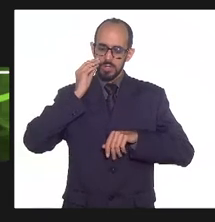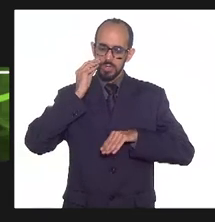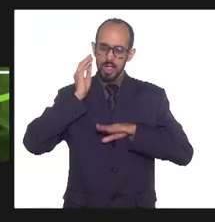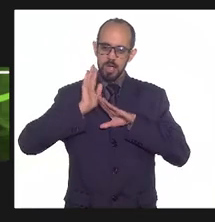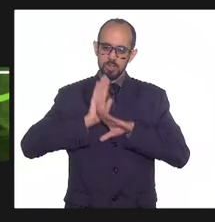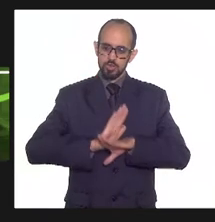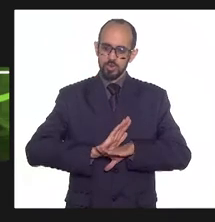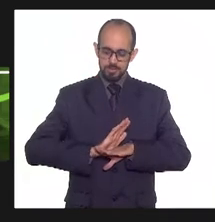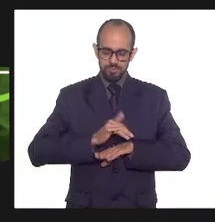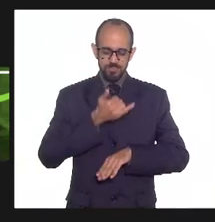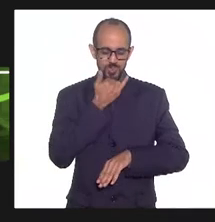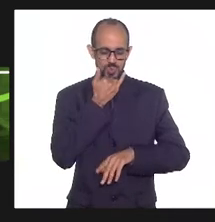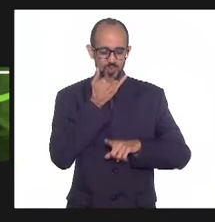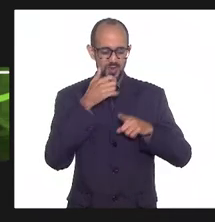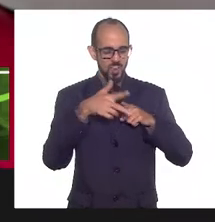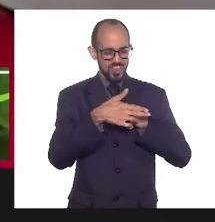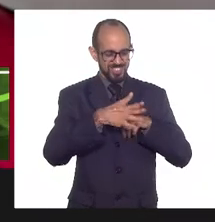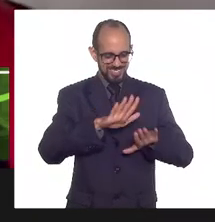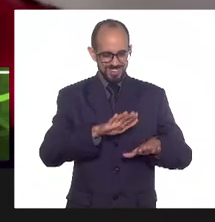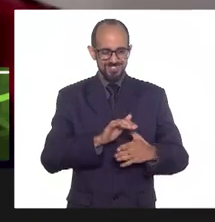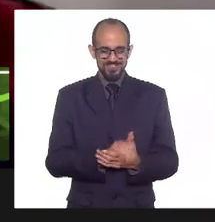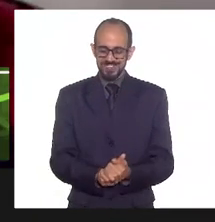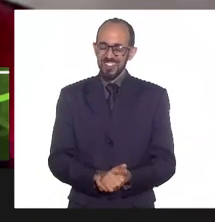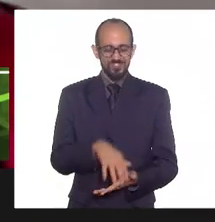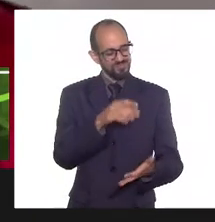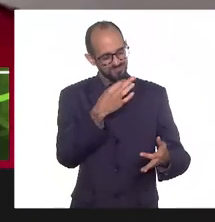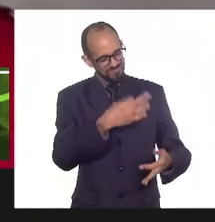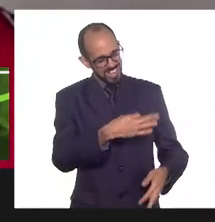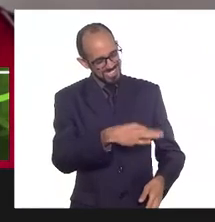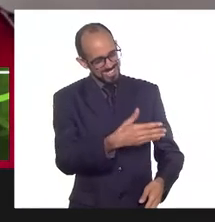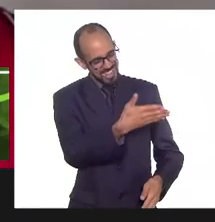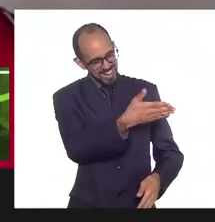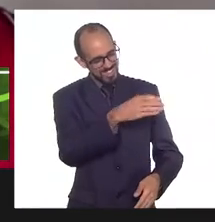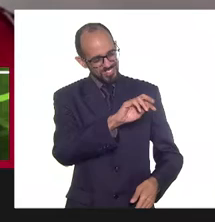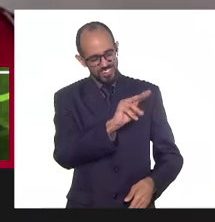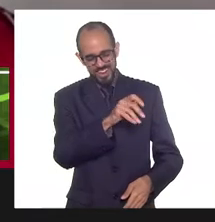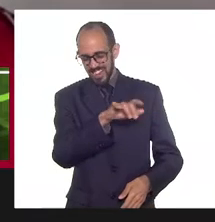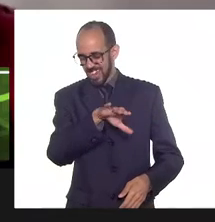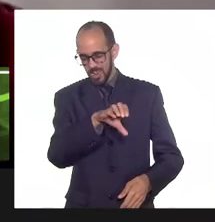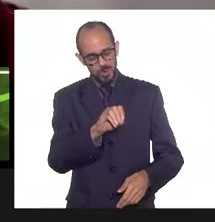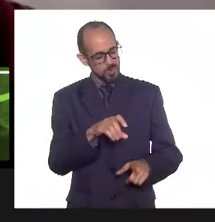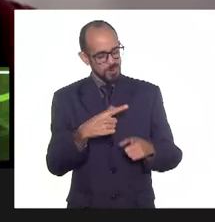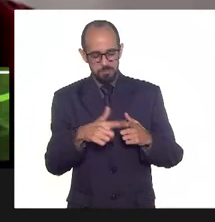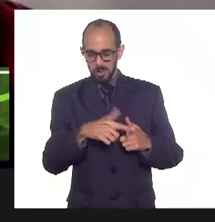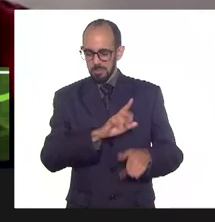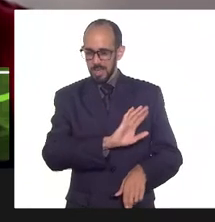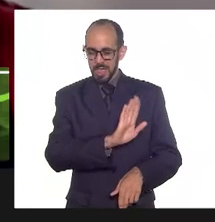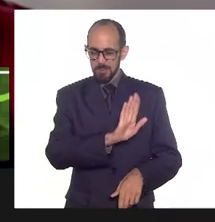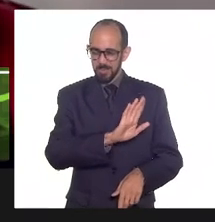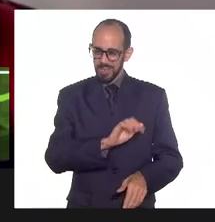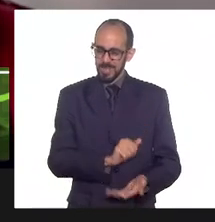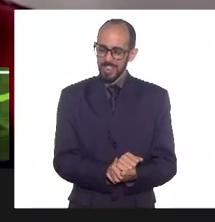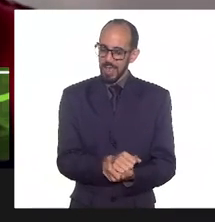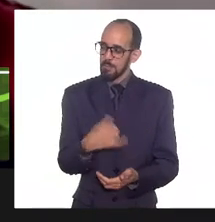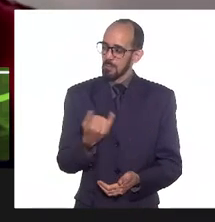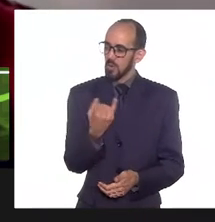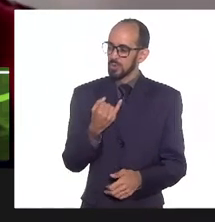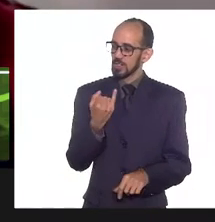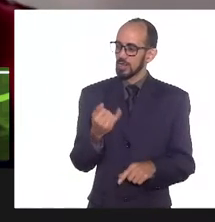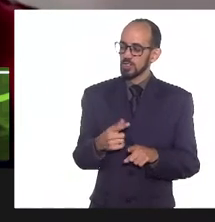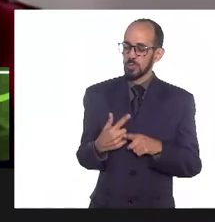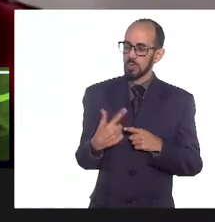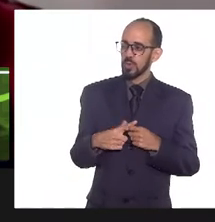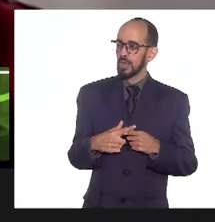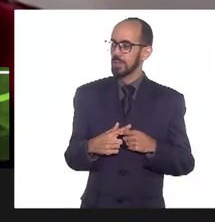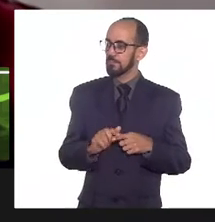desculpa um beijo certamente certamente Helio de maneira nenhuma não é interrupção acho importante porque